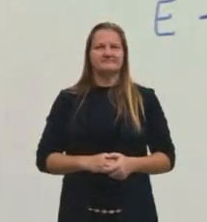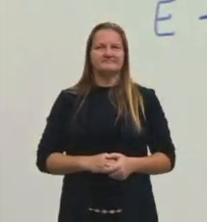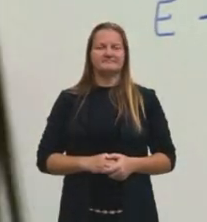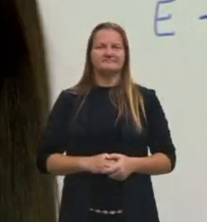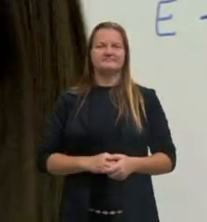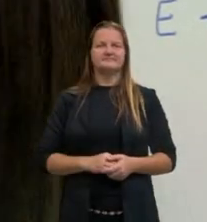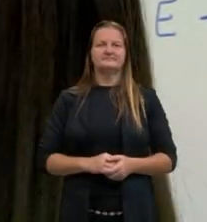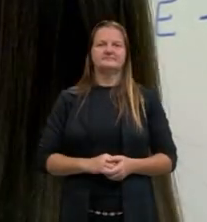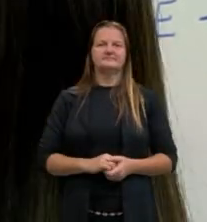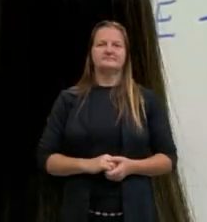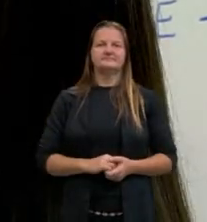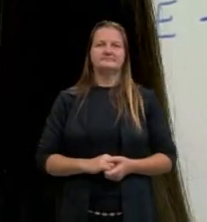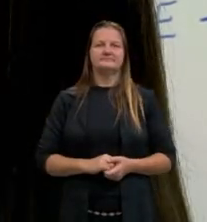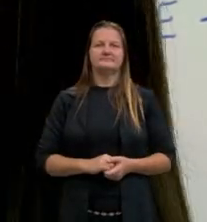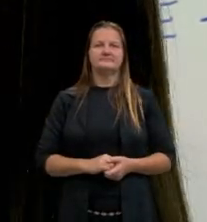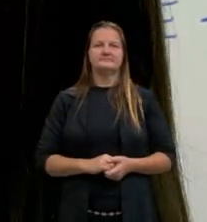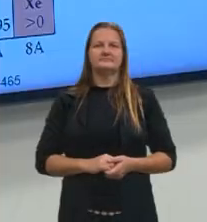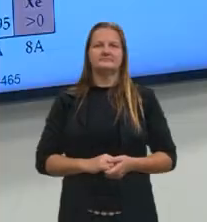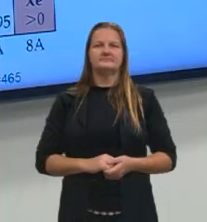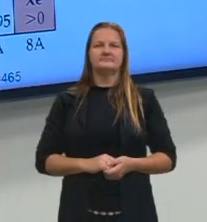raio atômico A